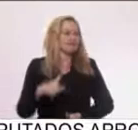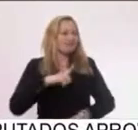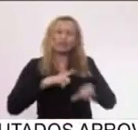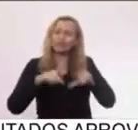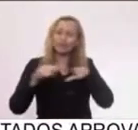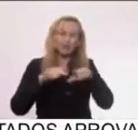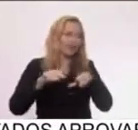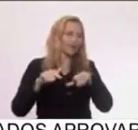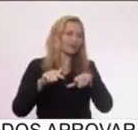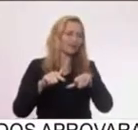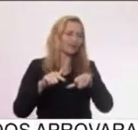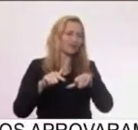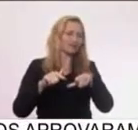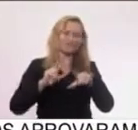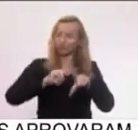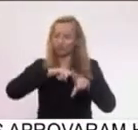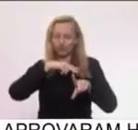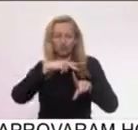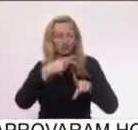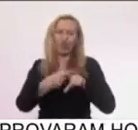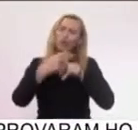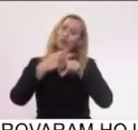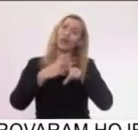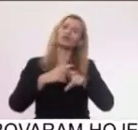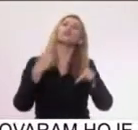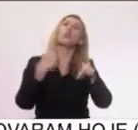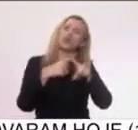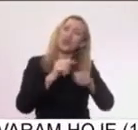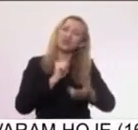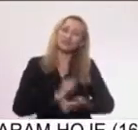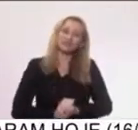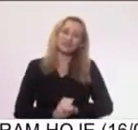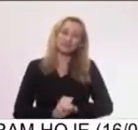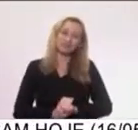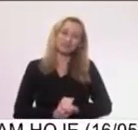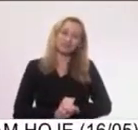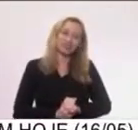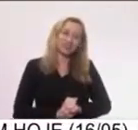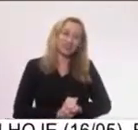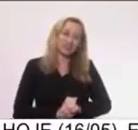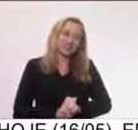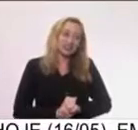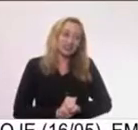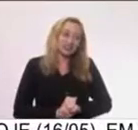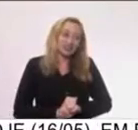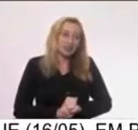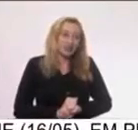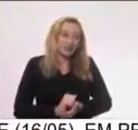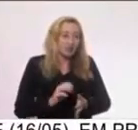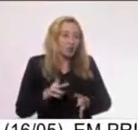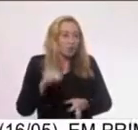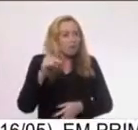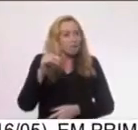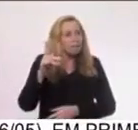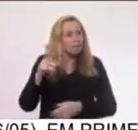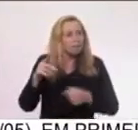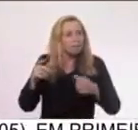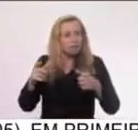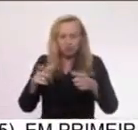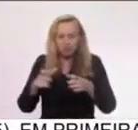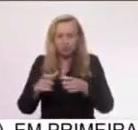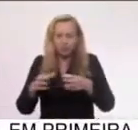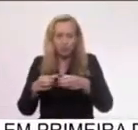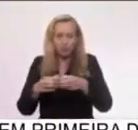trabalho redobrado, porque me causa curiosidade. O parlamento, por vezes, me